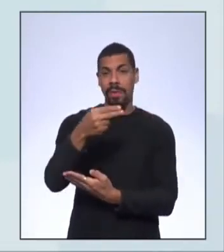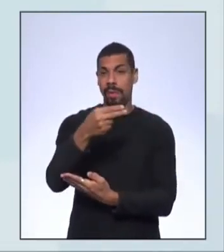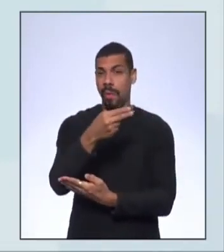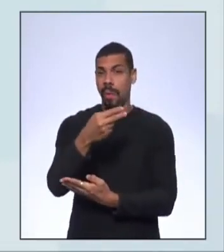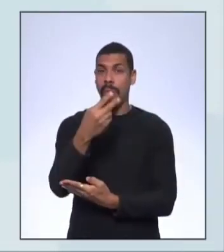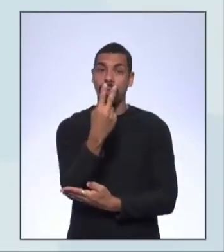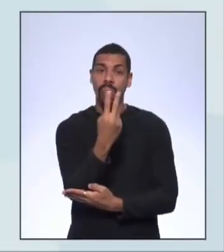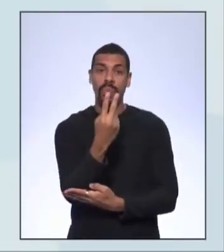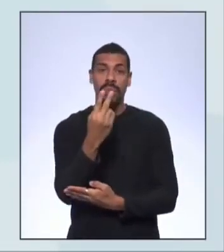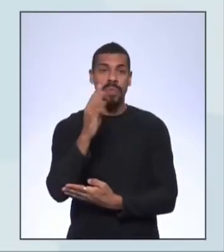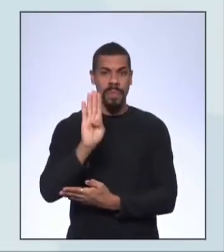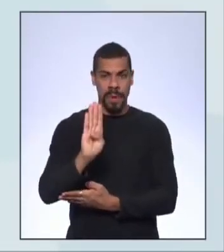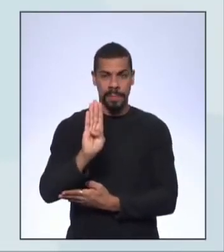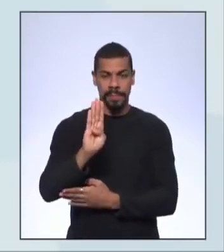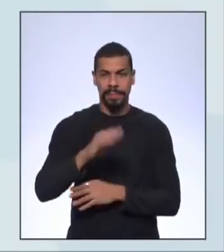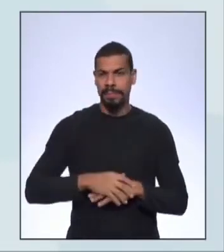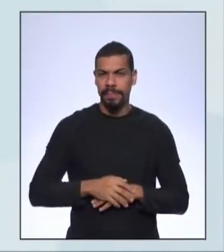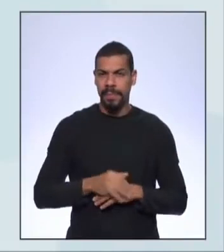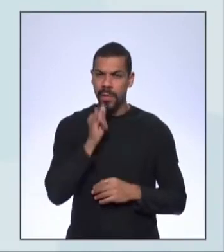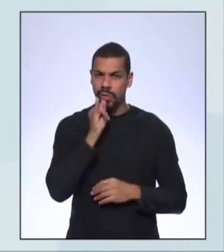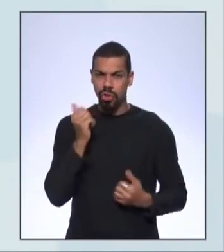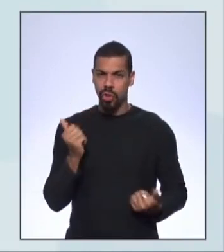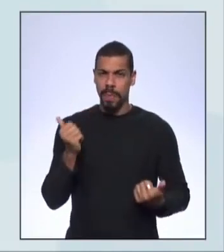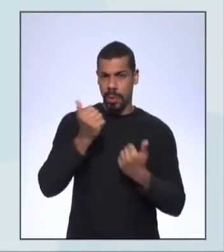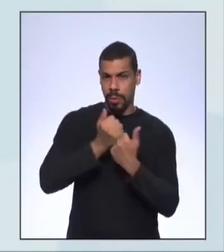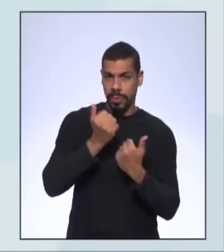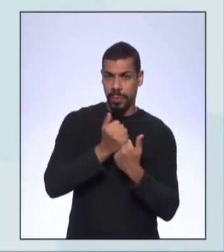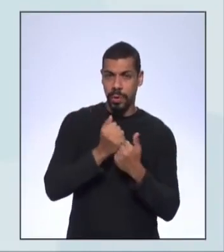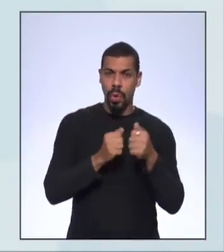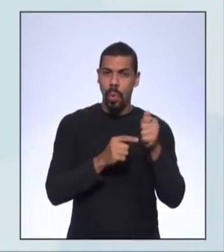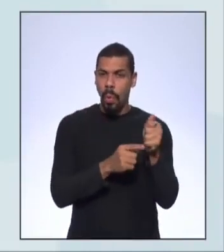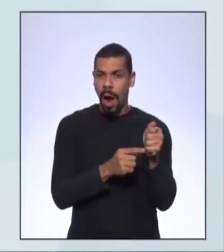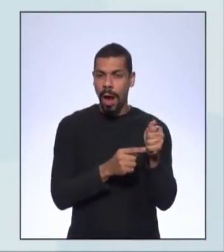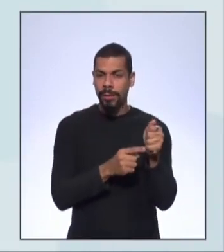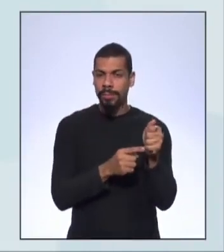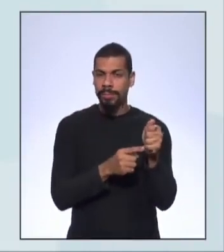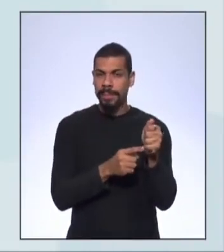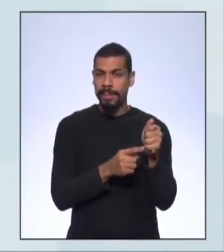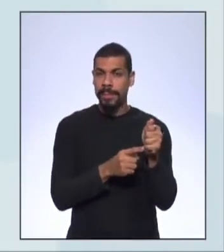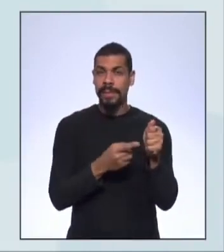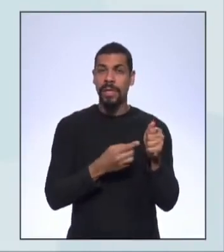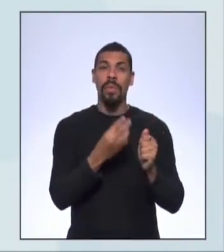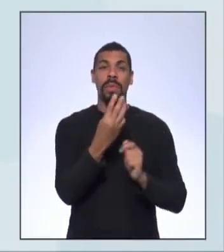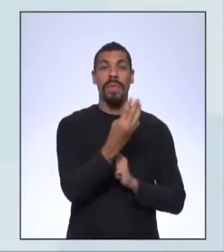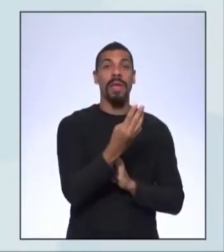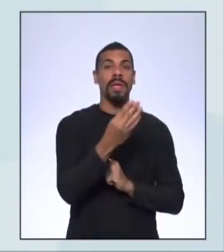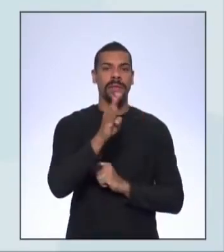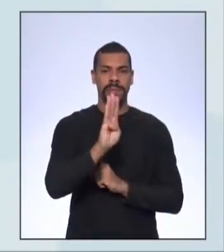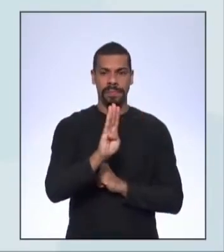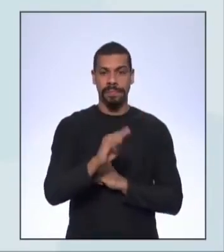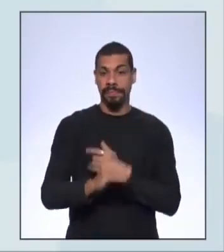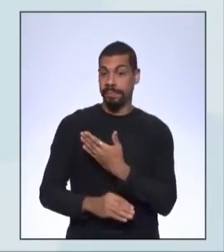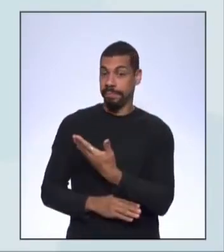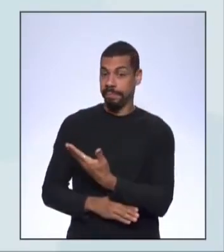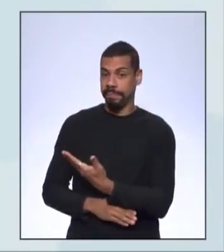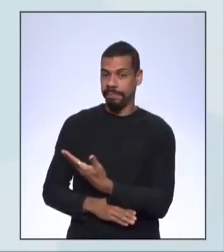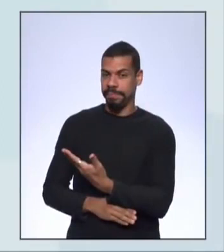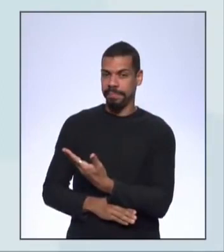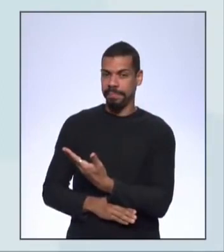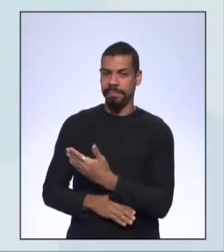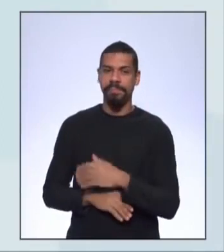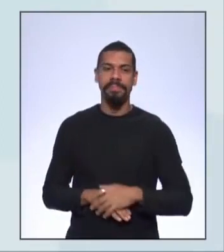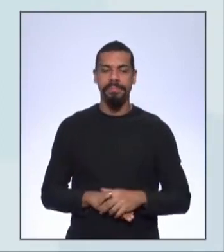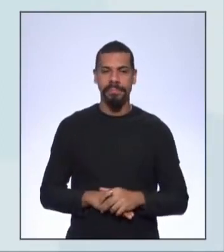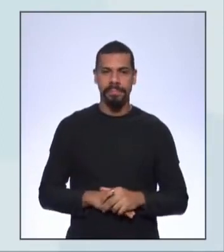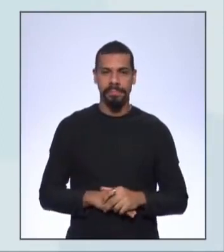vezes B. Então, se eu substituir, né, no lugar do A, eu vou ter 3B, como vocês estão vendo ali, né? 3